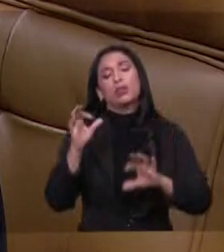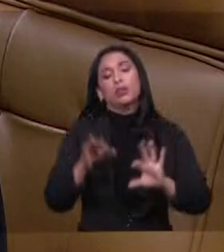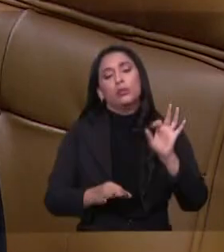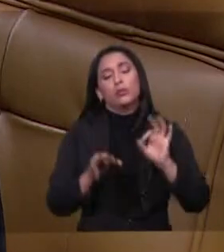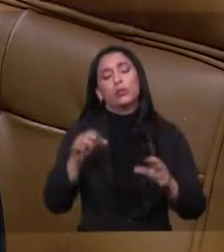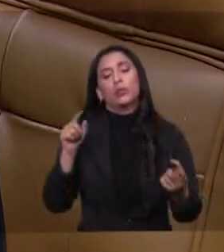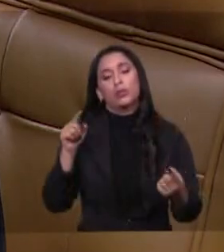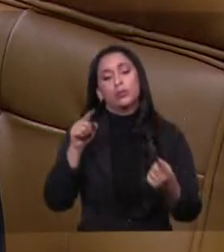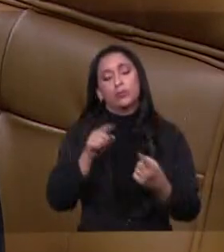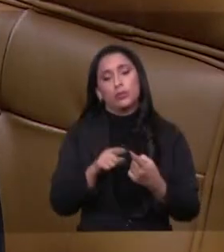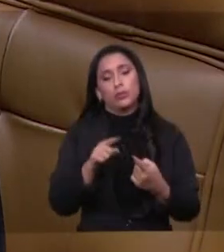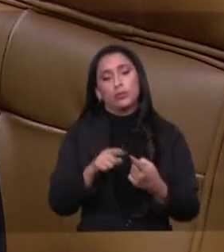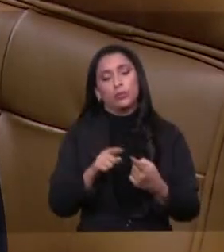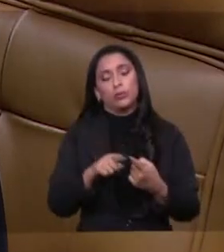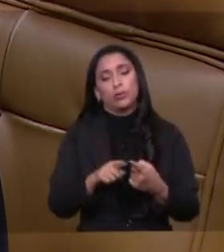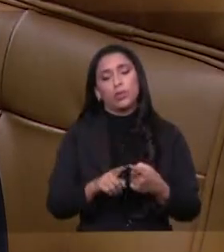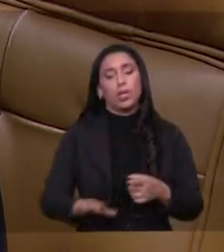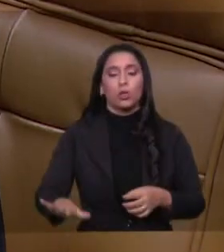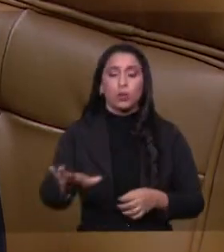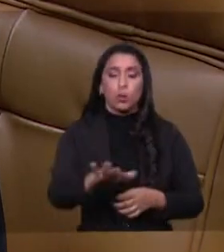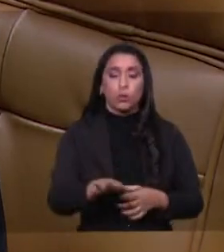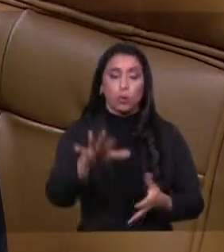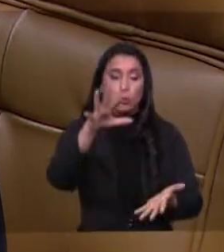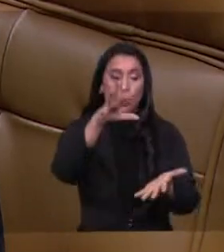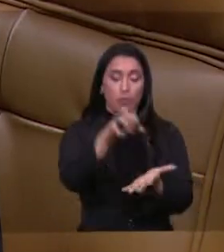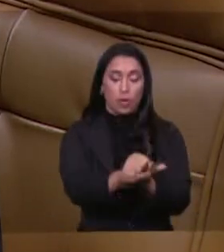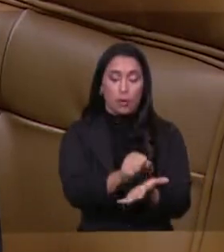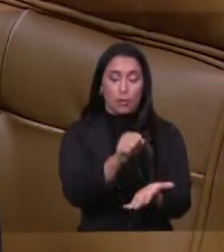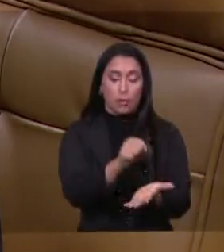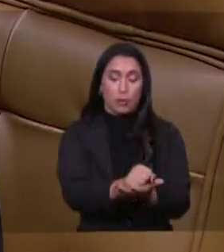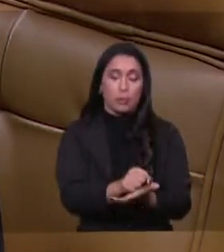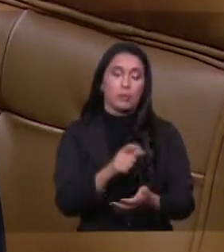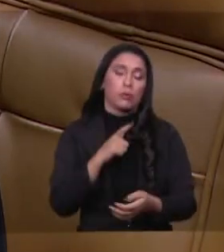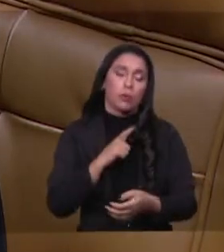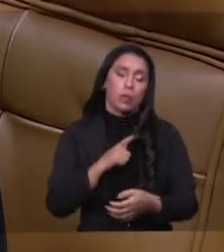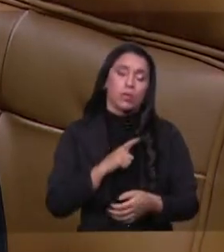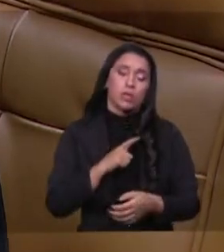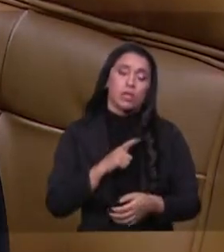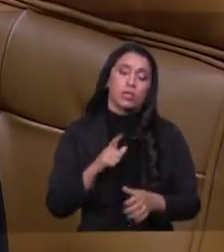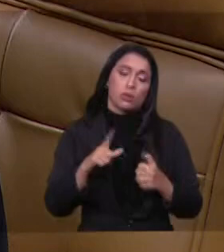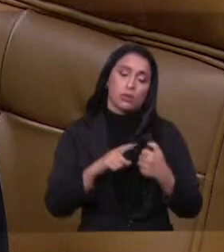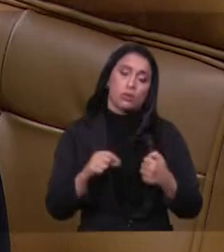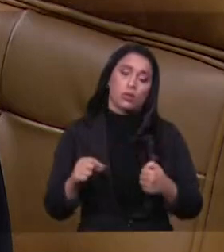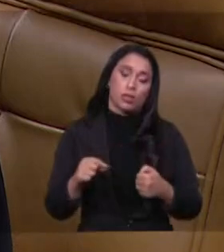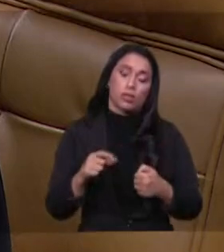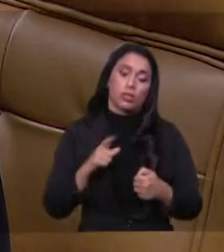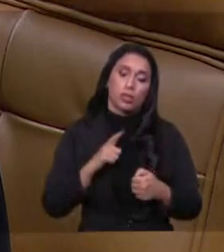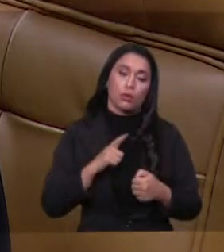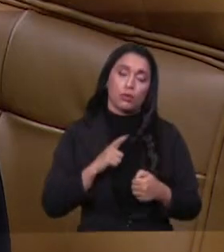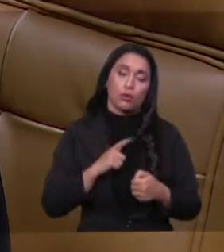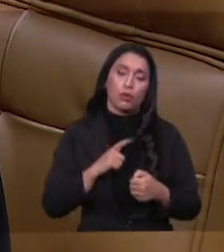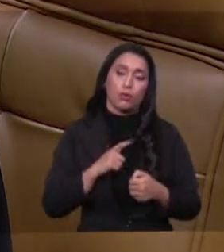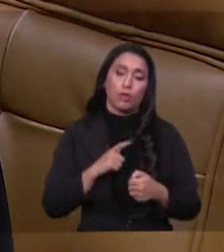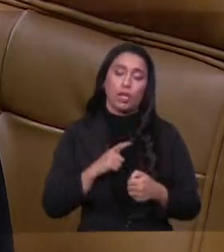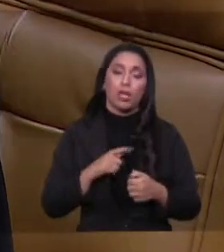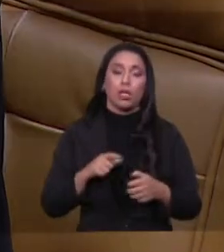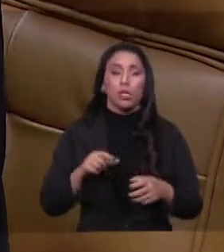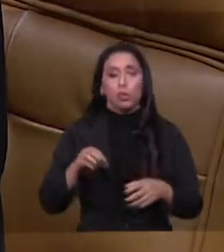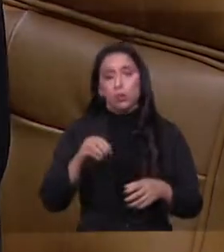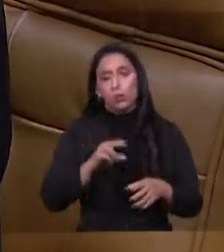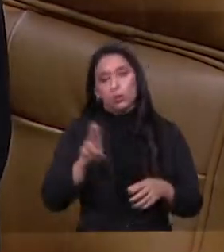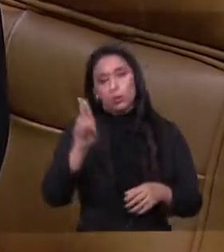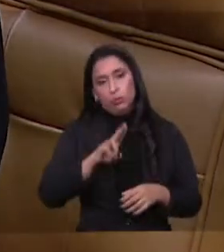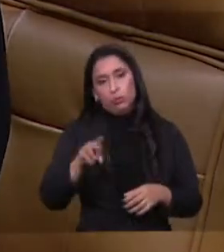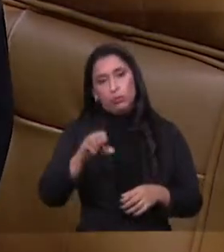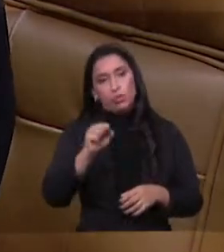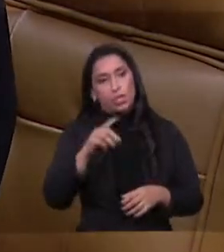por objeto a ocupação, o domínio e a posse das terras a que se refere esse artigo, ou a exploração de riquezas naturais do solo, dos rios